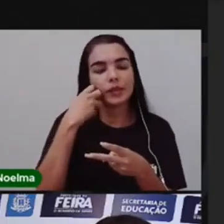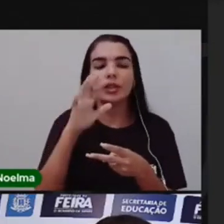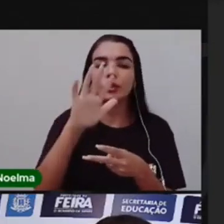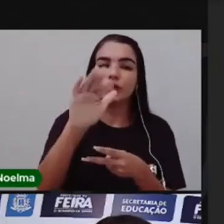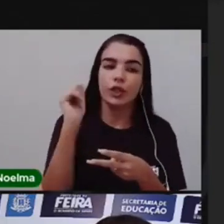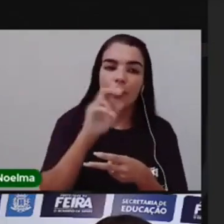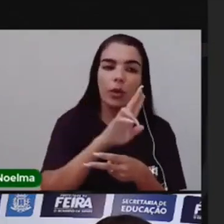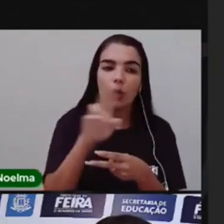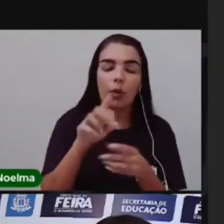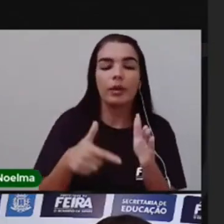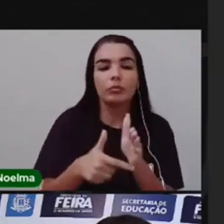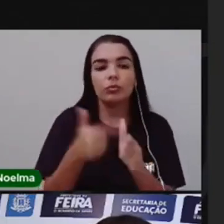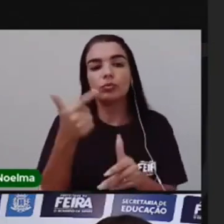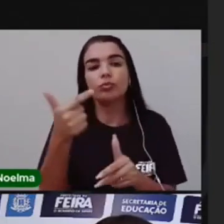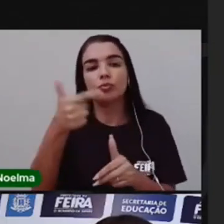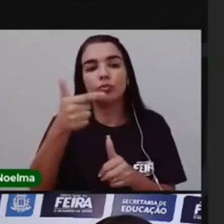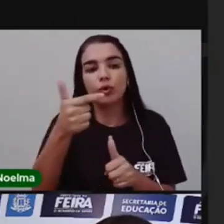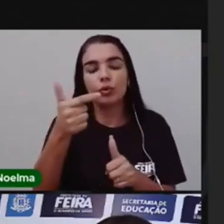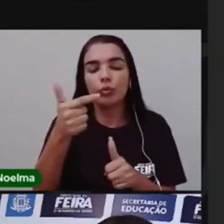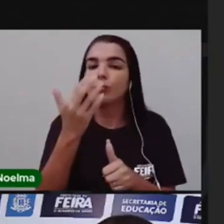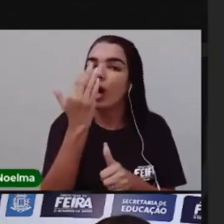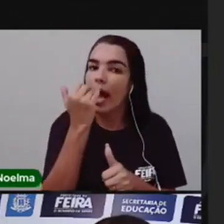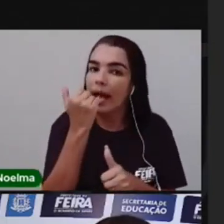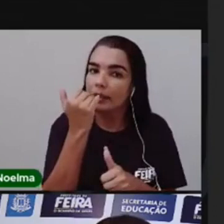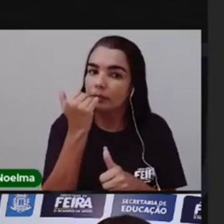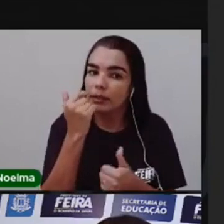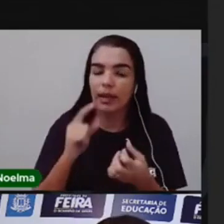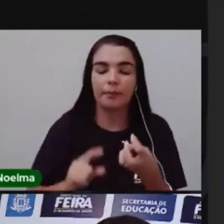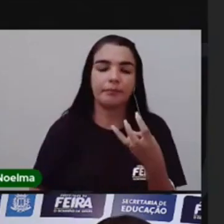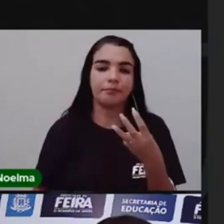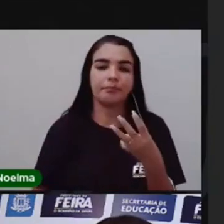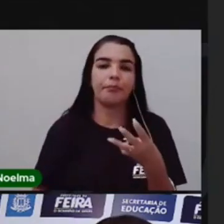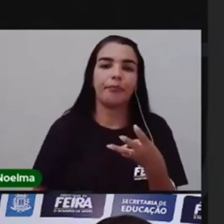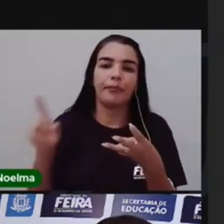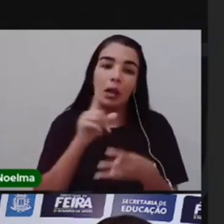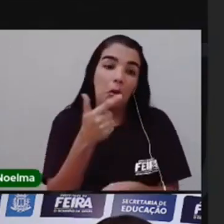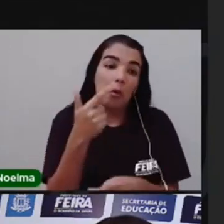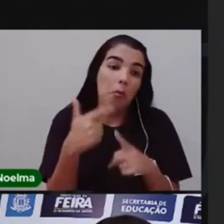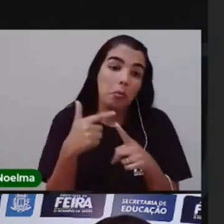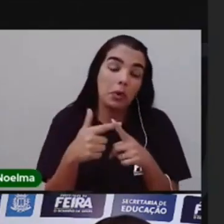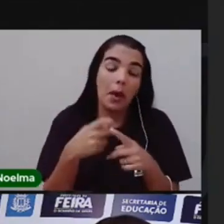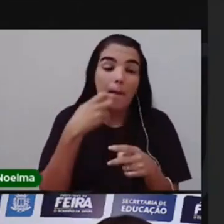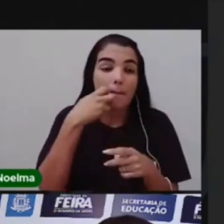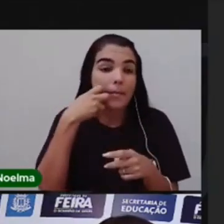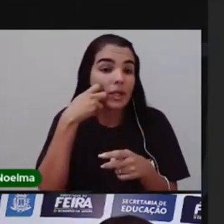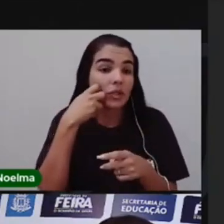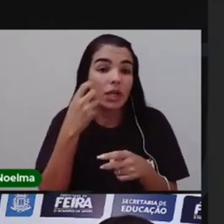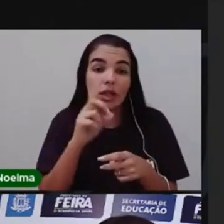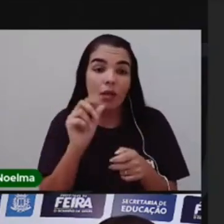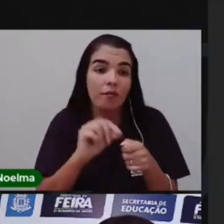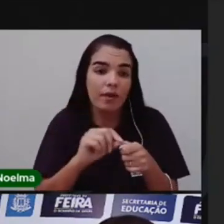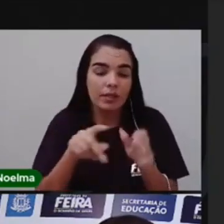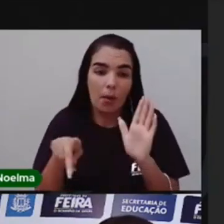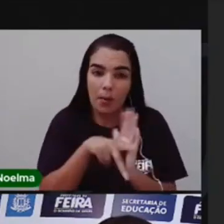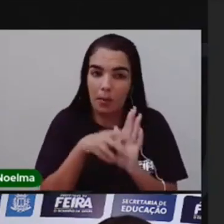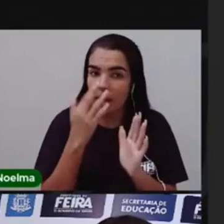é o segundo animal a consumir na cadeia alimentar, porque peixe não produz, ele consome, ele é o primeiro. O